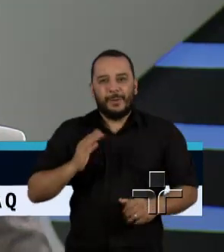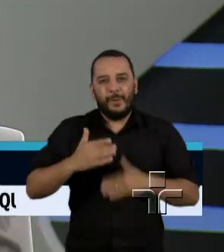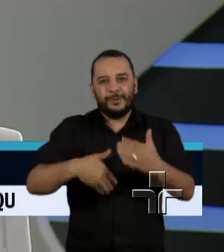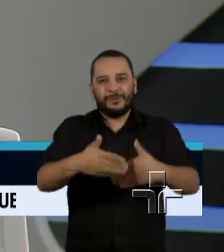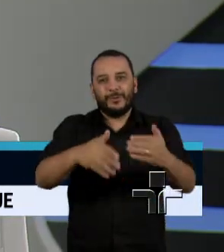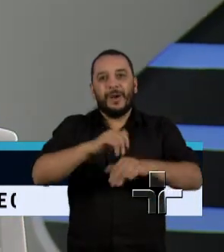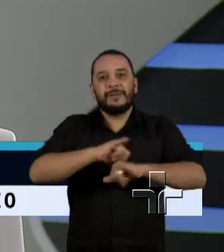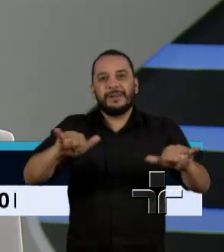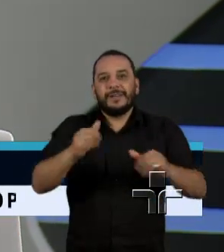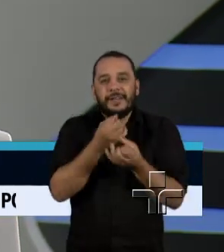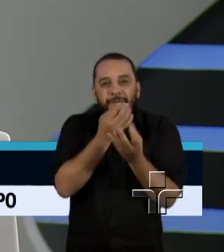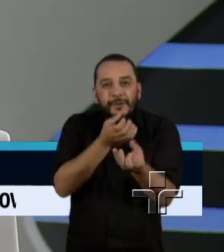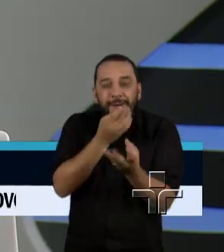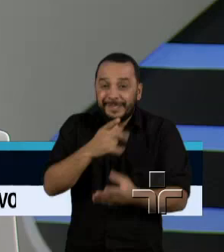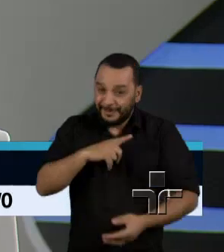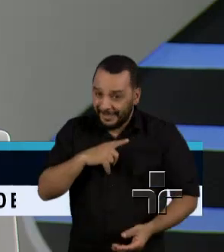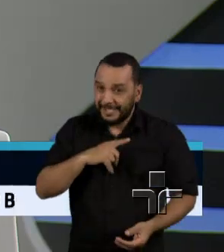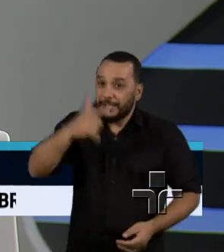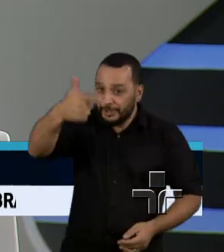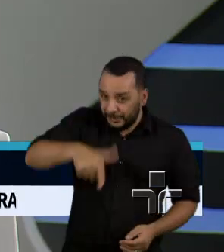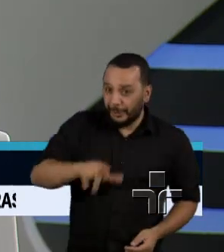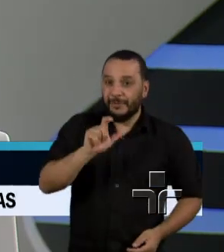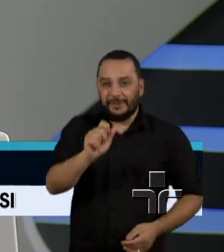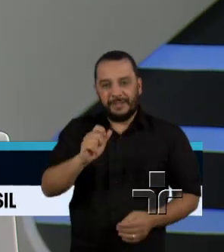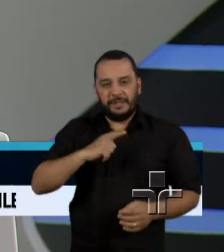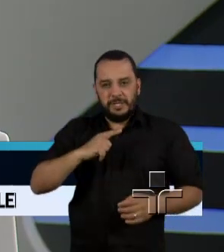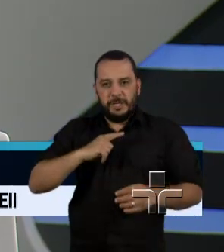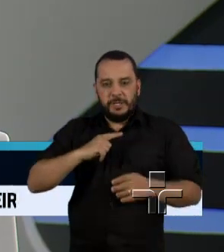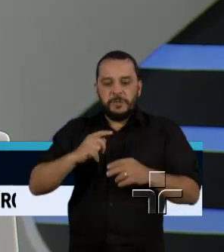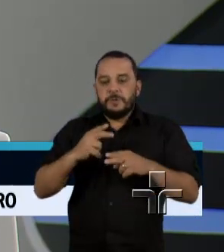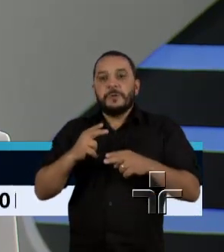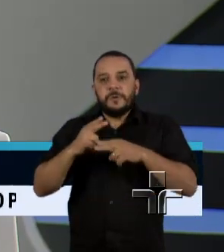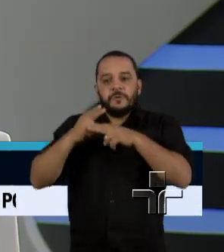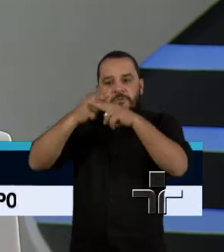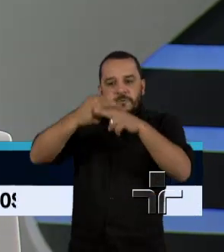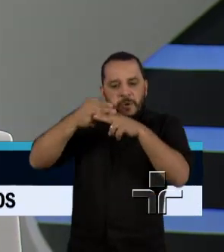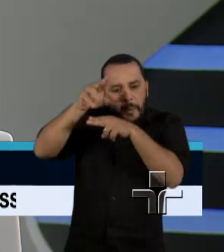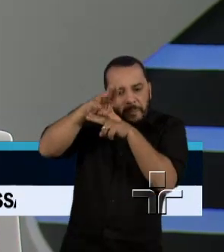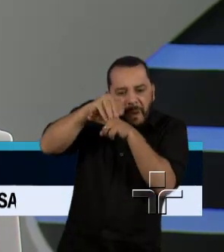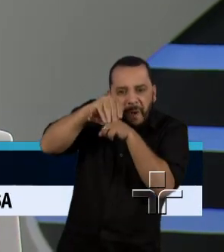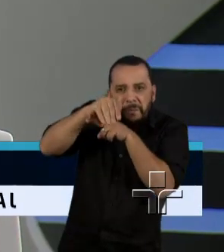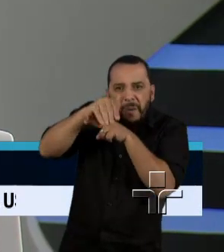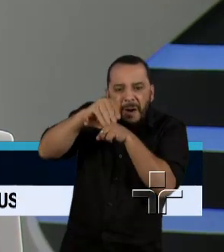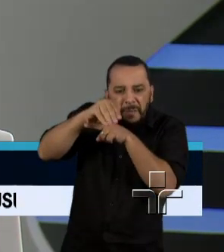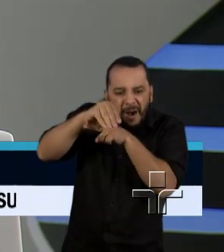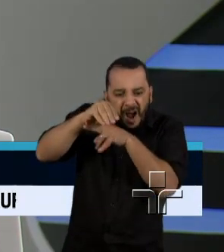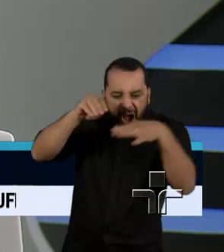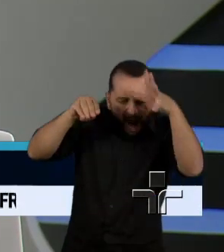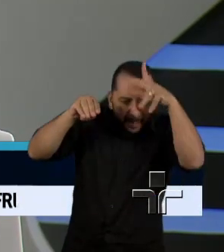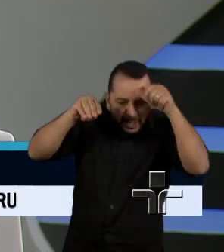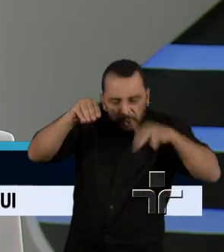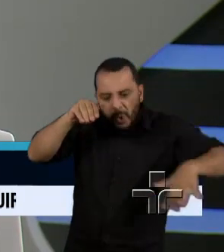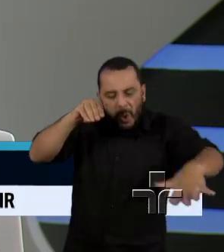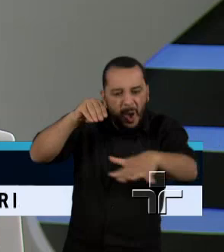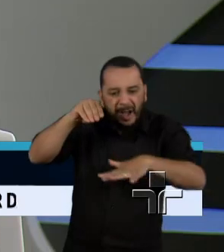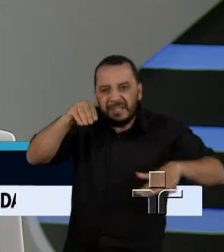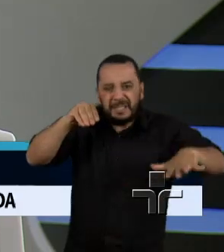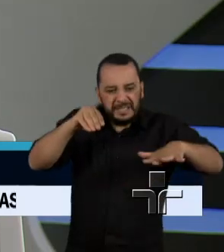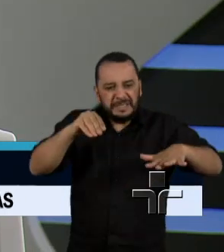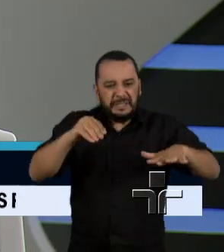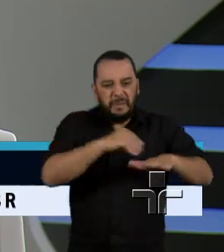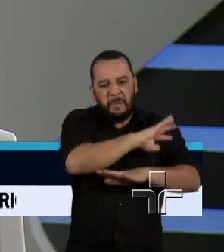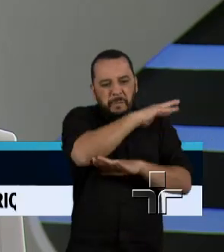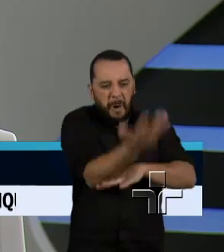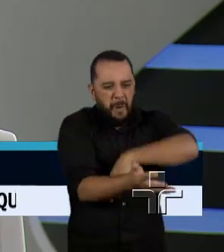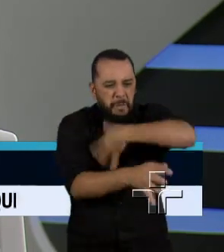mais uma informação. Mais um sistema de monitoramento confirma o avanço do desmatamento na Amazônia Legal. A degradação